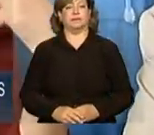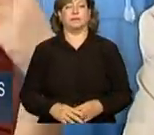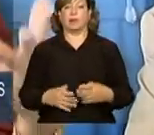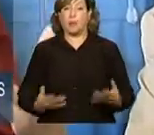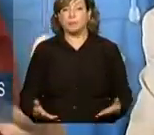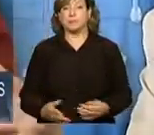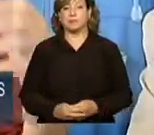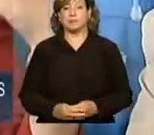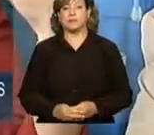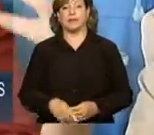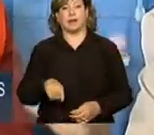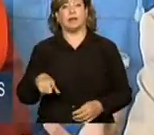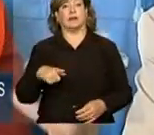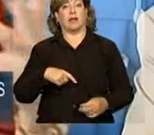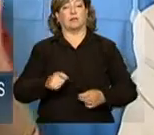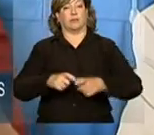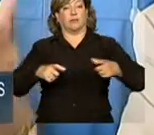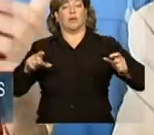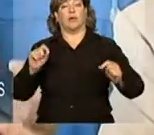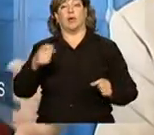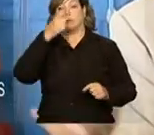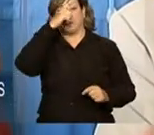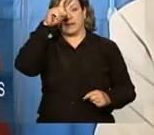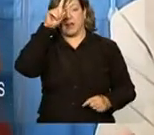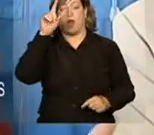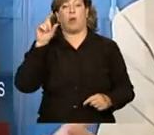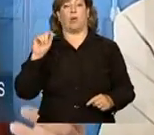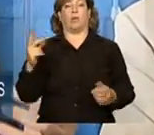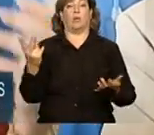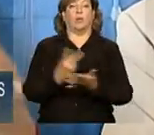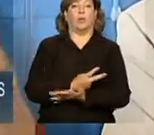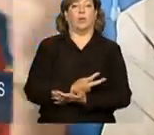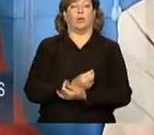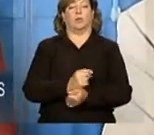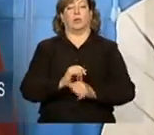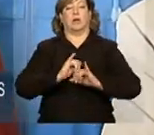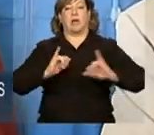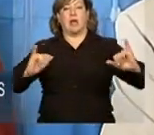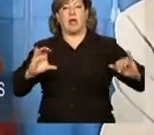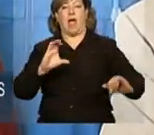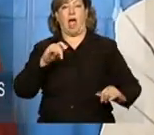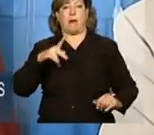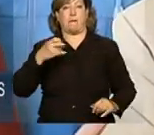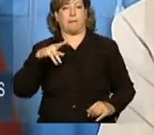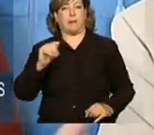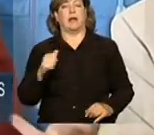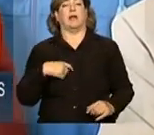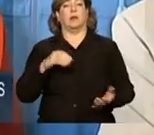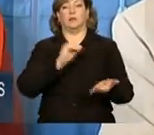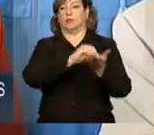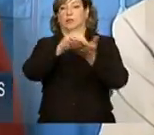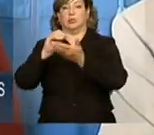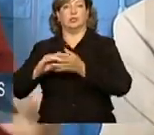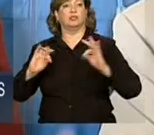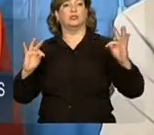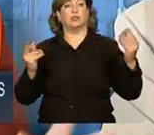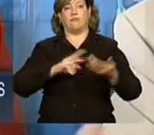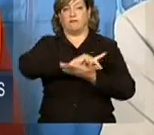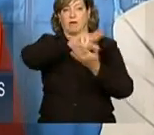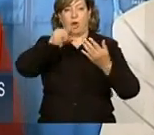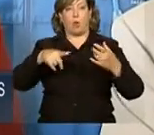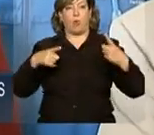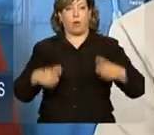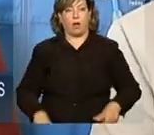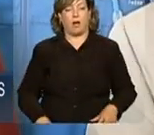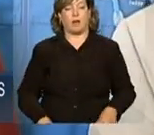Sim, ele está acrescentando hospital de campanha, se for necessário. Nós já colocamos hospital de campanhas em vários lugares, quando foi